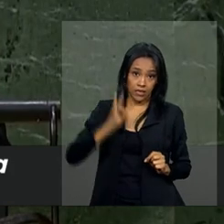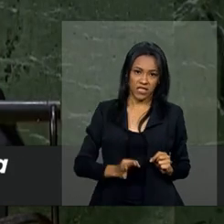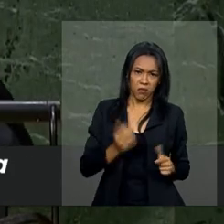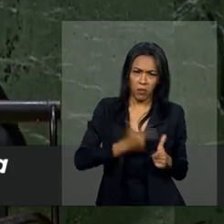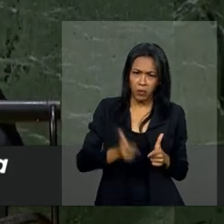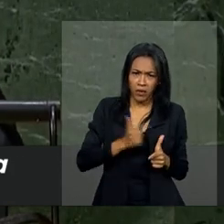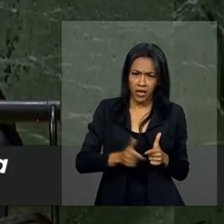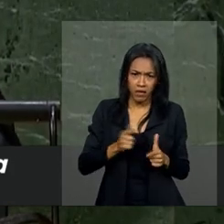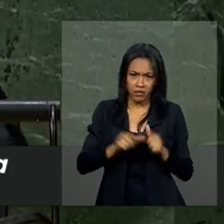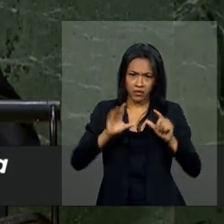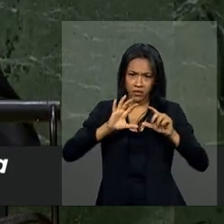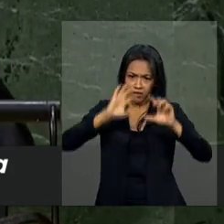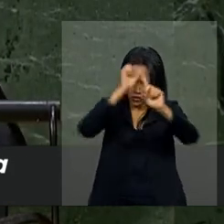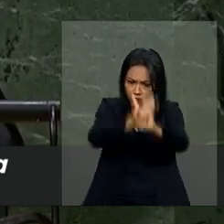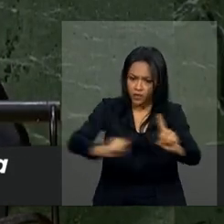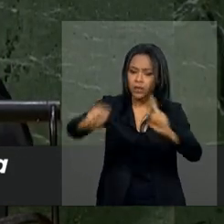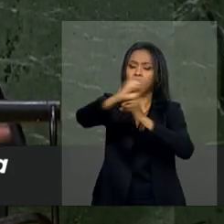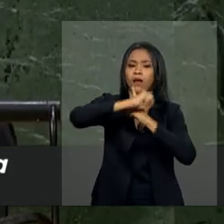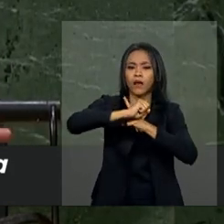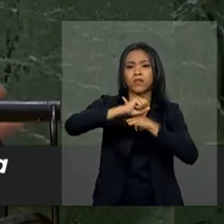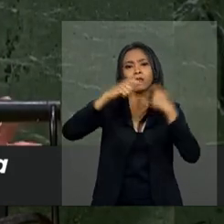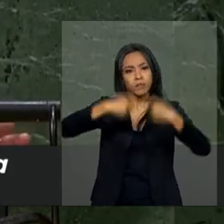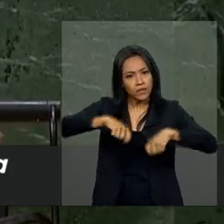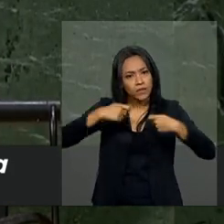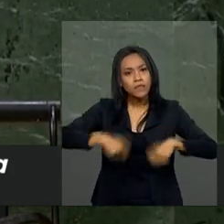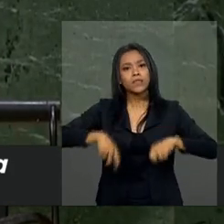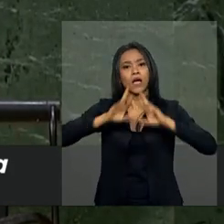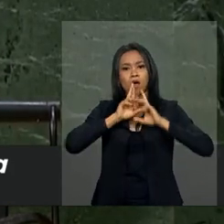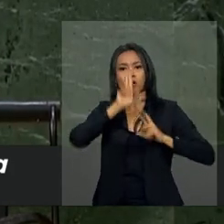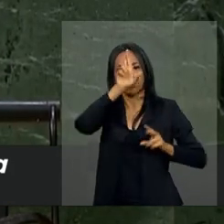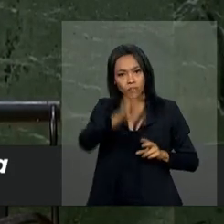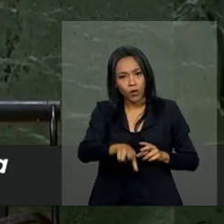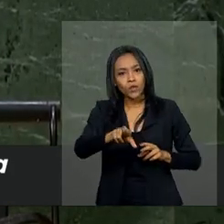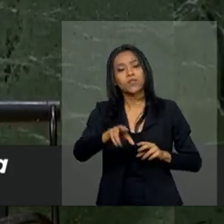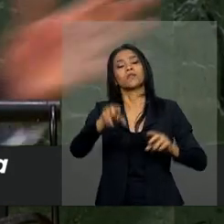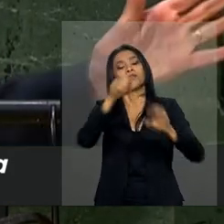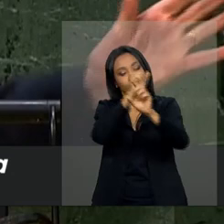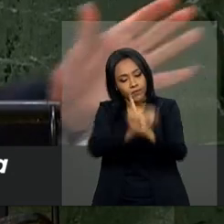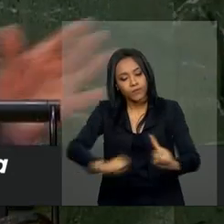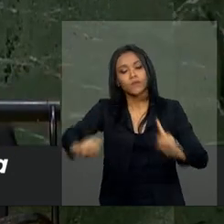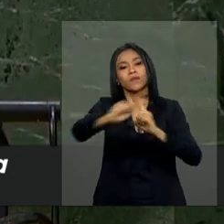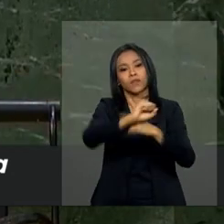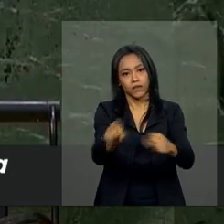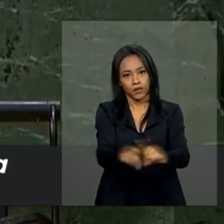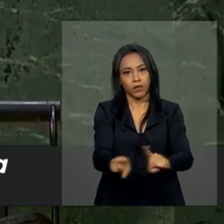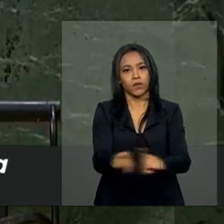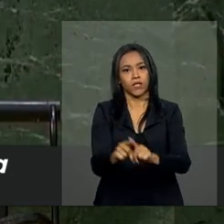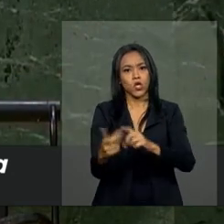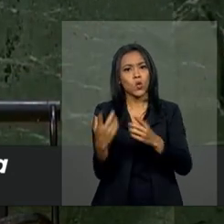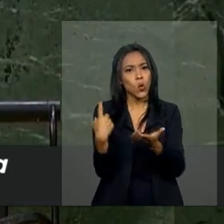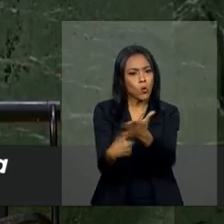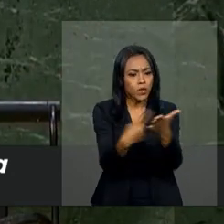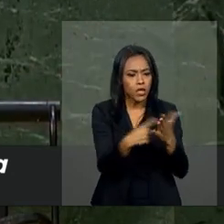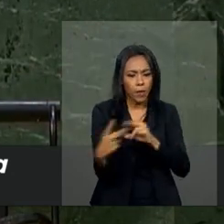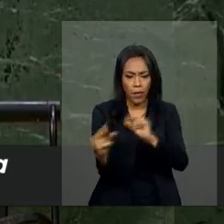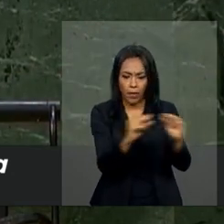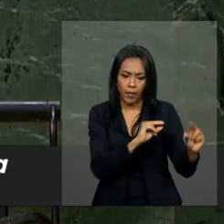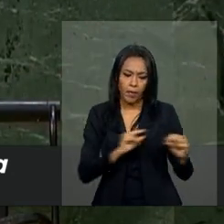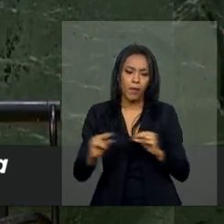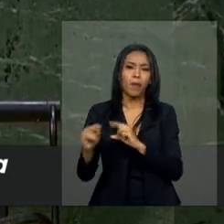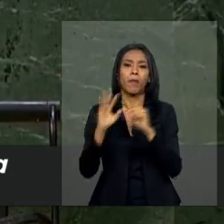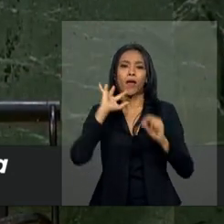coletivos demandam respostas coletivamente articuladas. Daí o significado maior